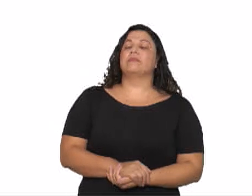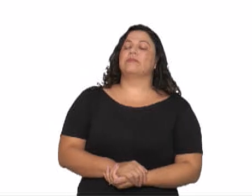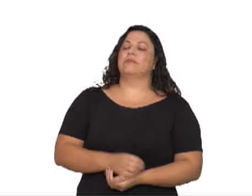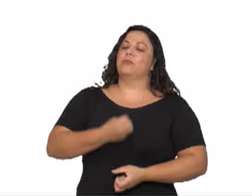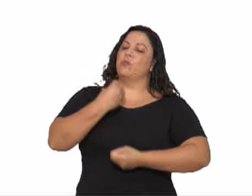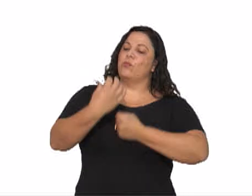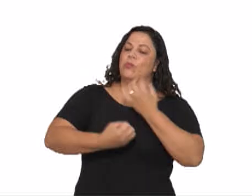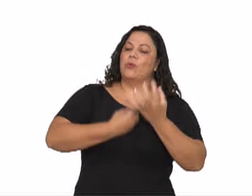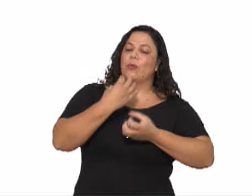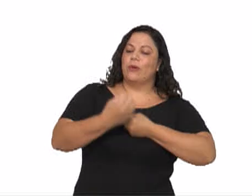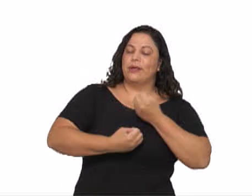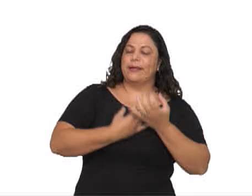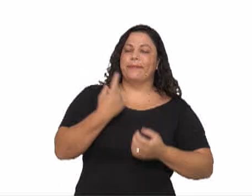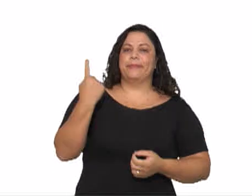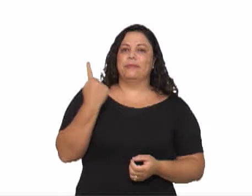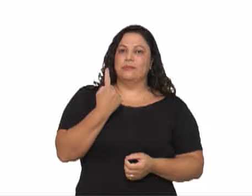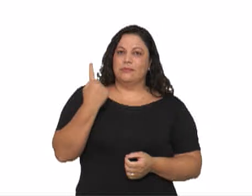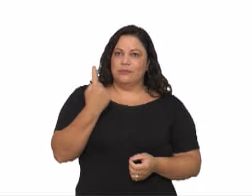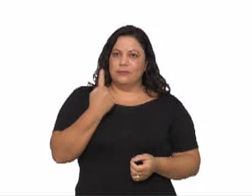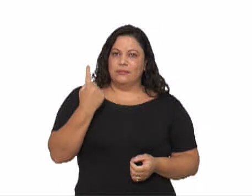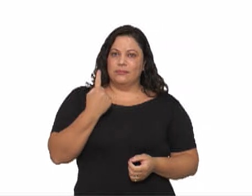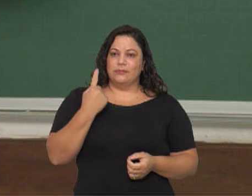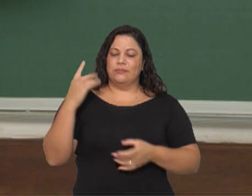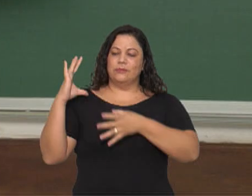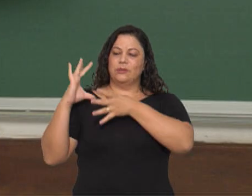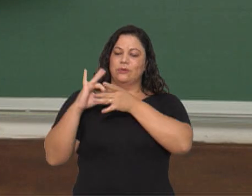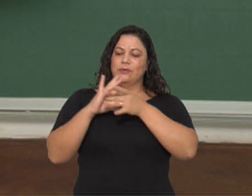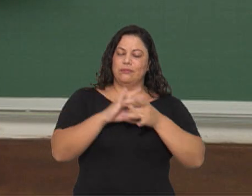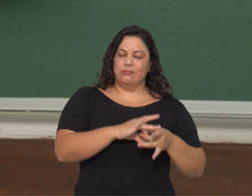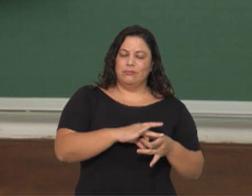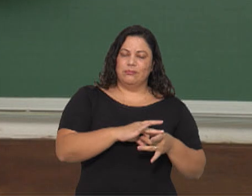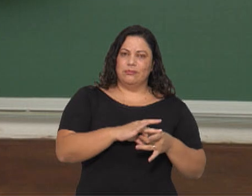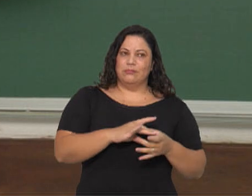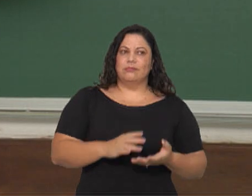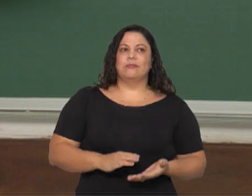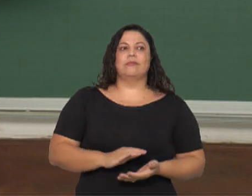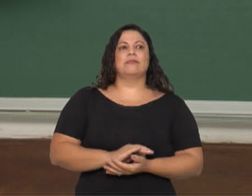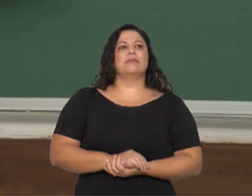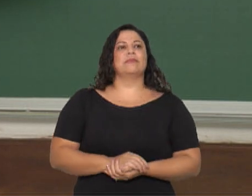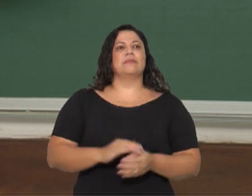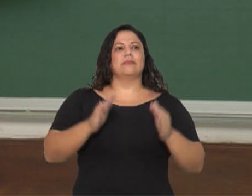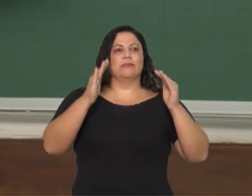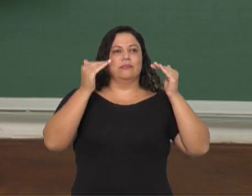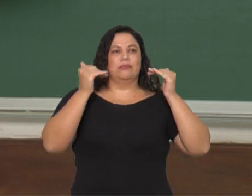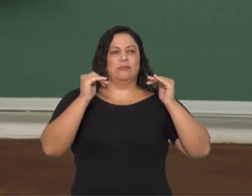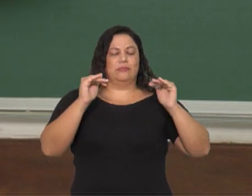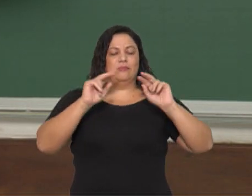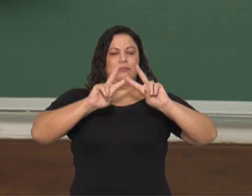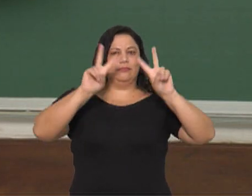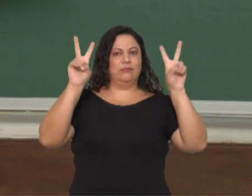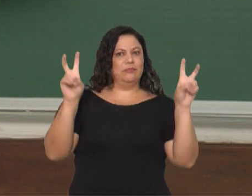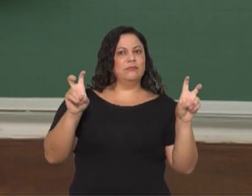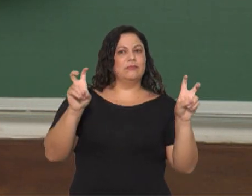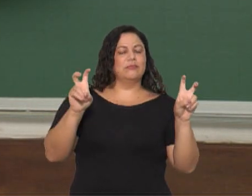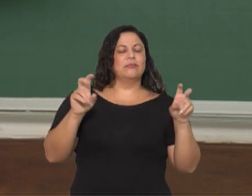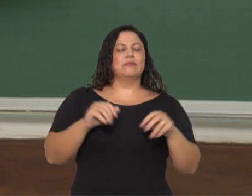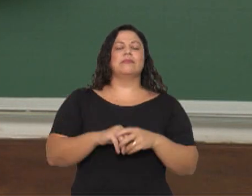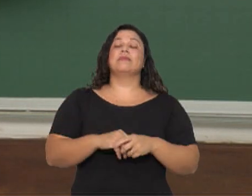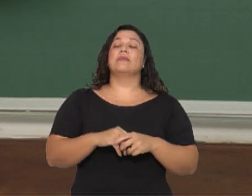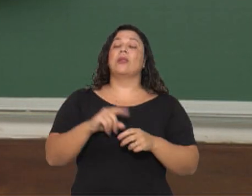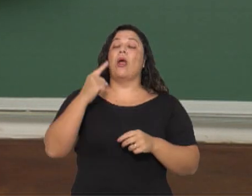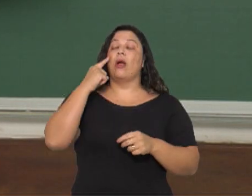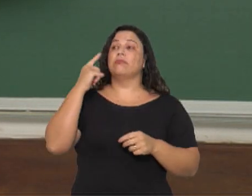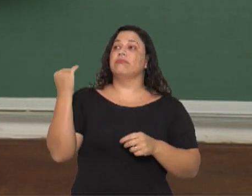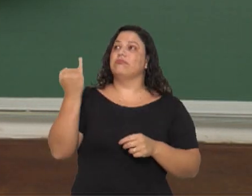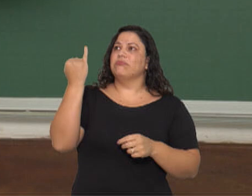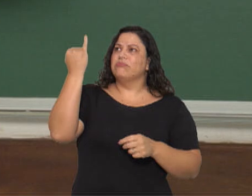poema 1 de la clase de hoje. Então, o gênero é um poema, o título, Instantes. Olha que